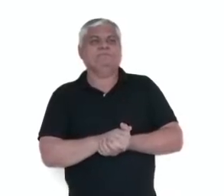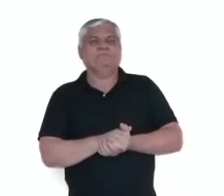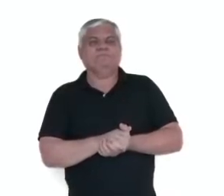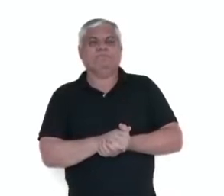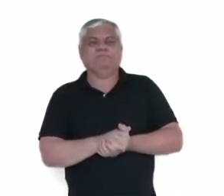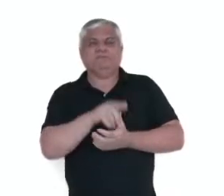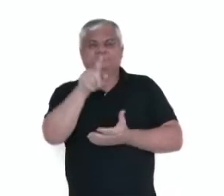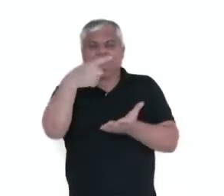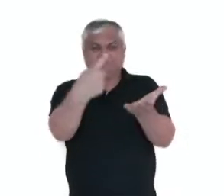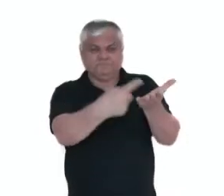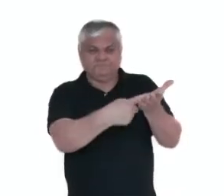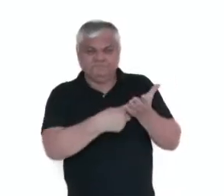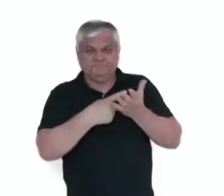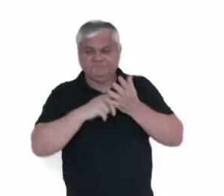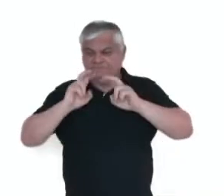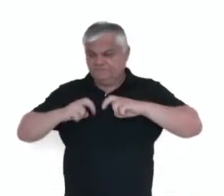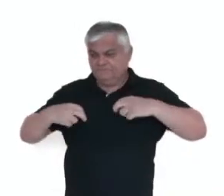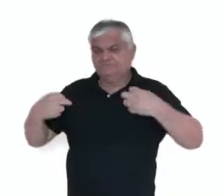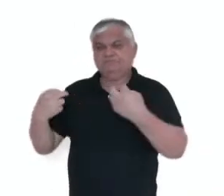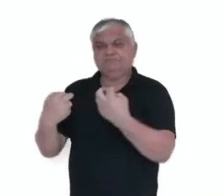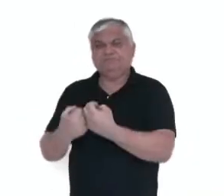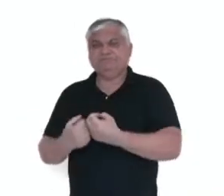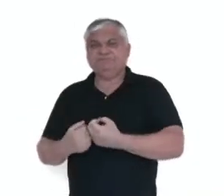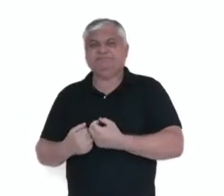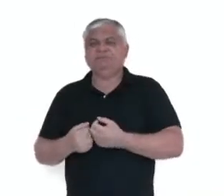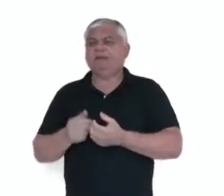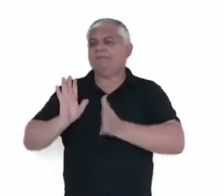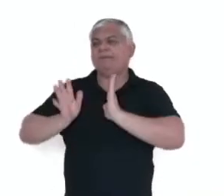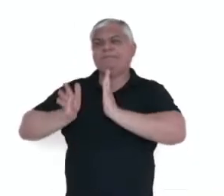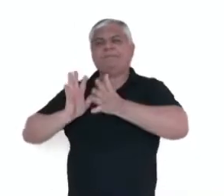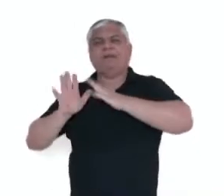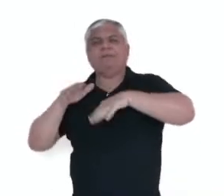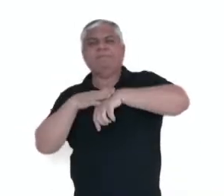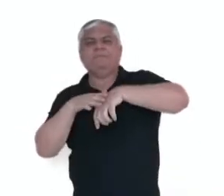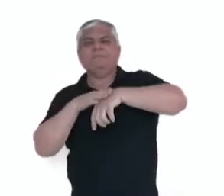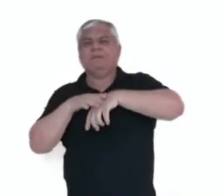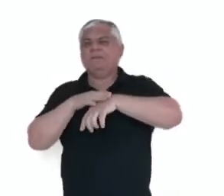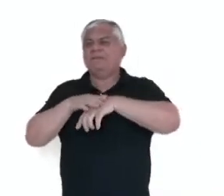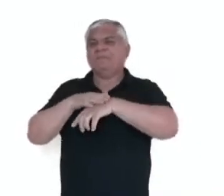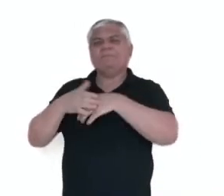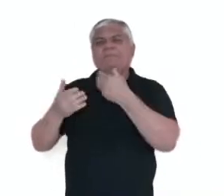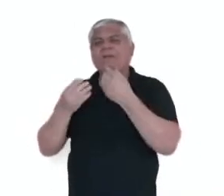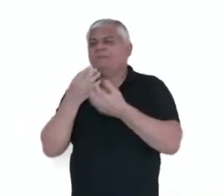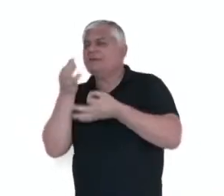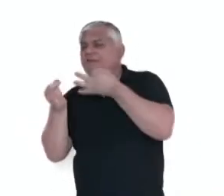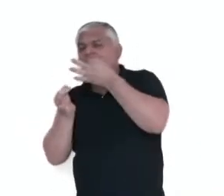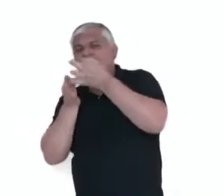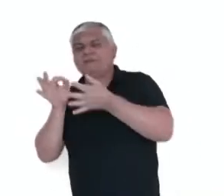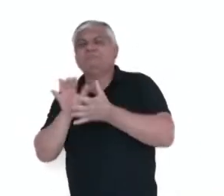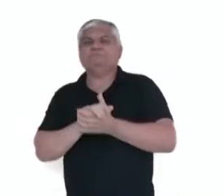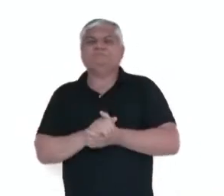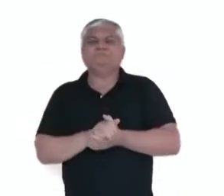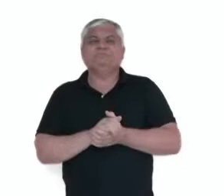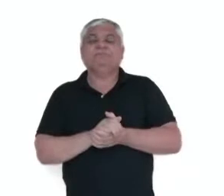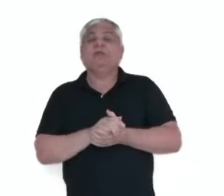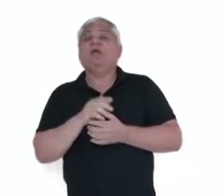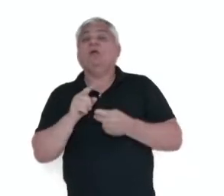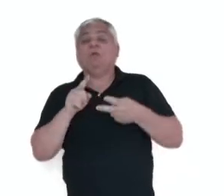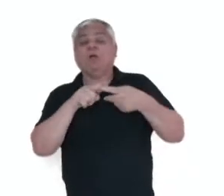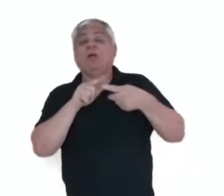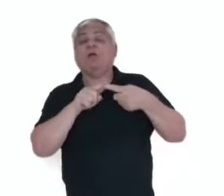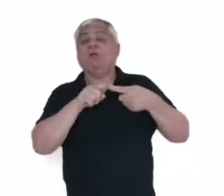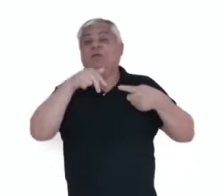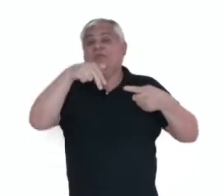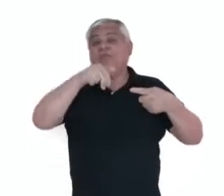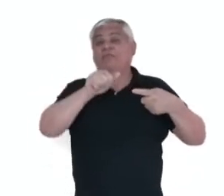roda de conversa para explorar as opiniões da turma sobre as seguintes questões. Estávamos melhor no estado de natureza